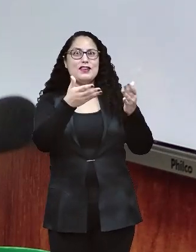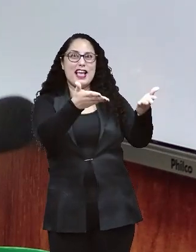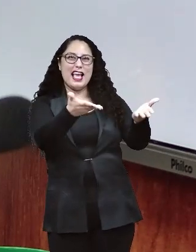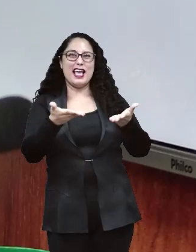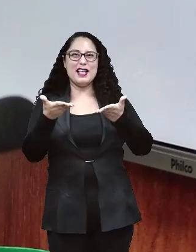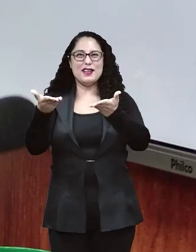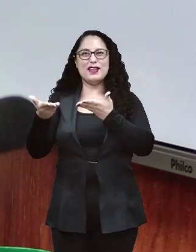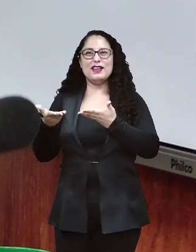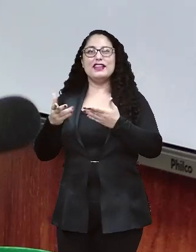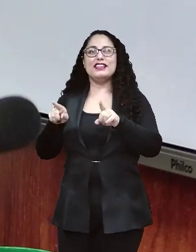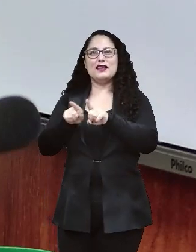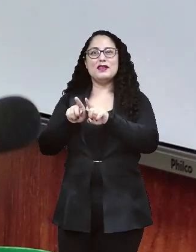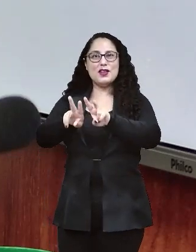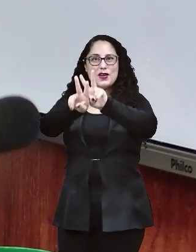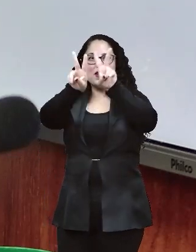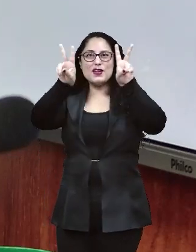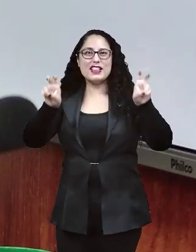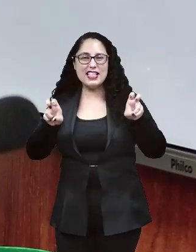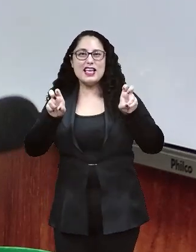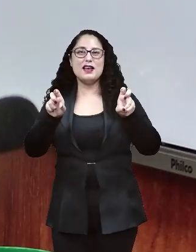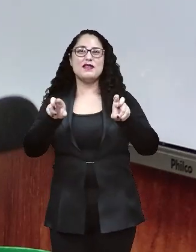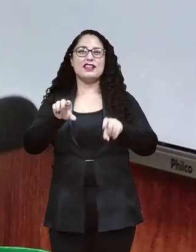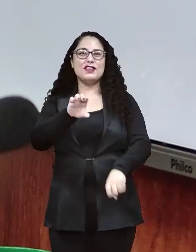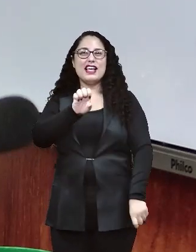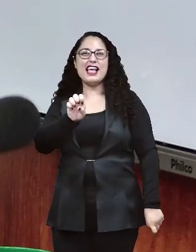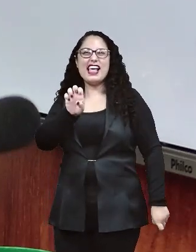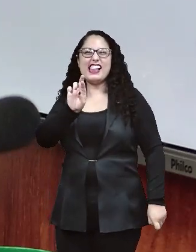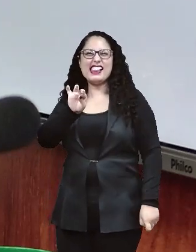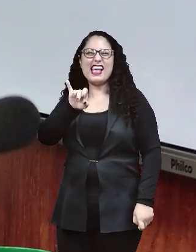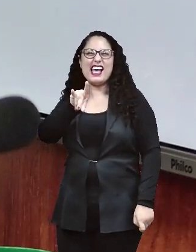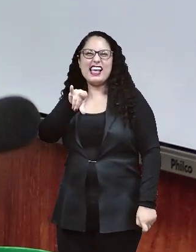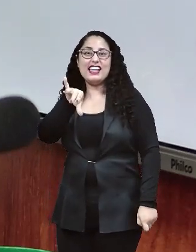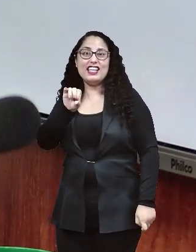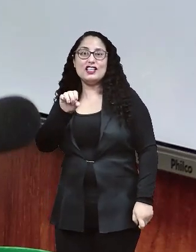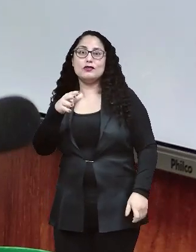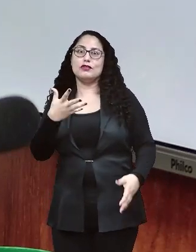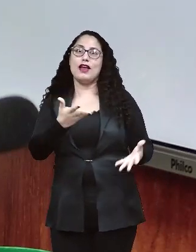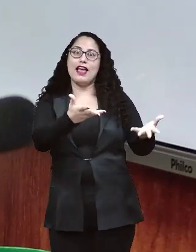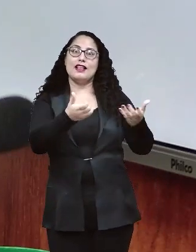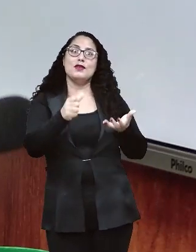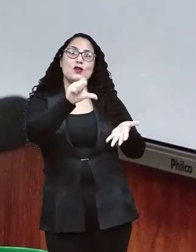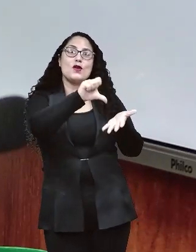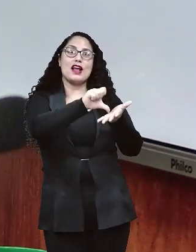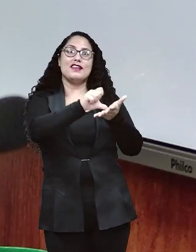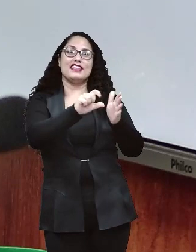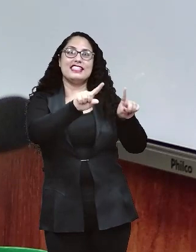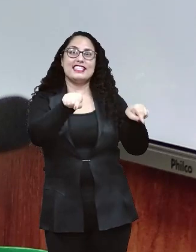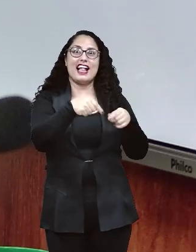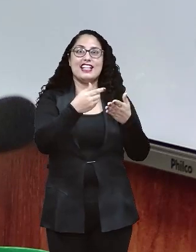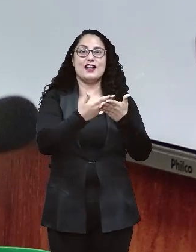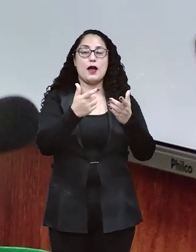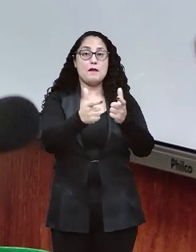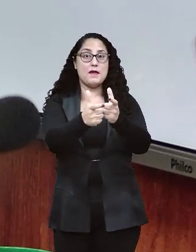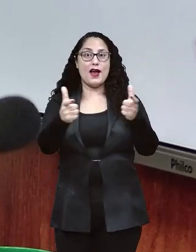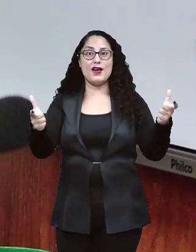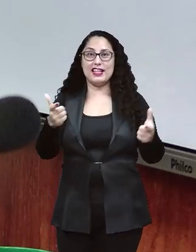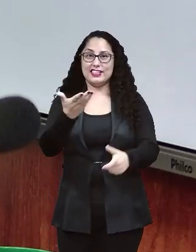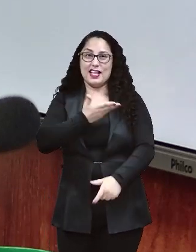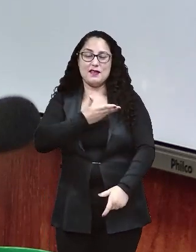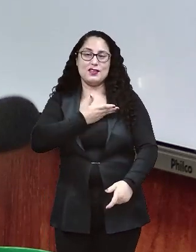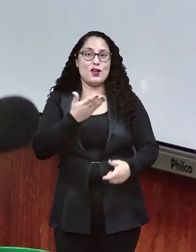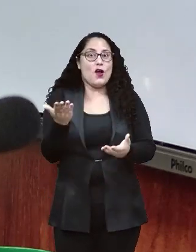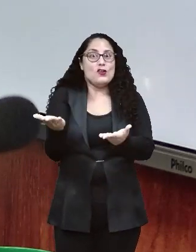estou com esse tema do etarismo, né, mas fui muito bem recebida no campus, na sala de aula, né, porque a maioria dos meus colegas são